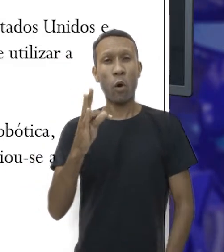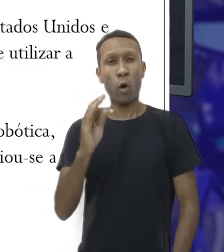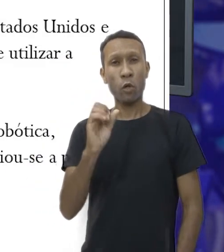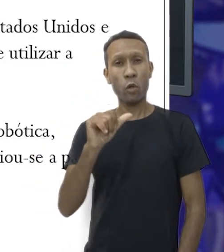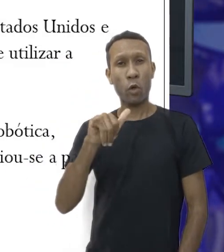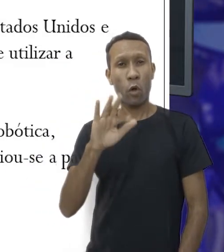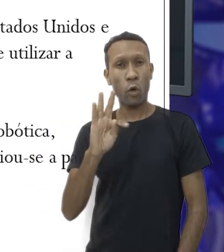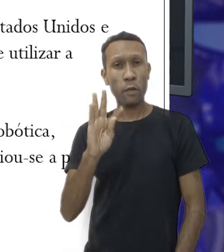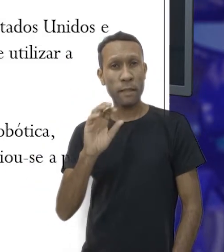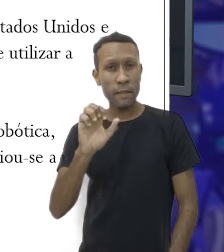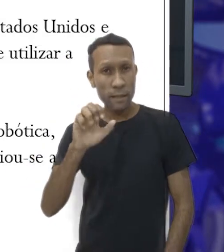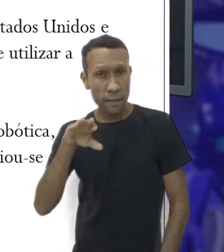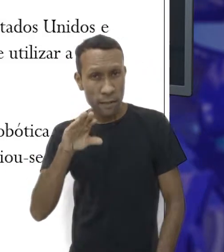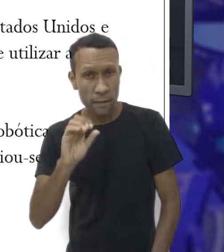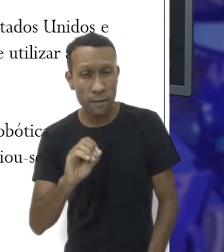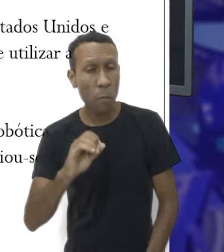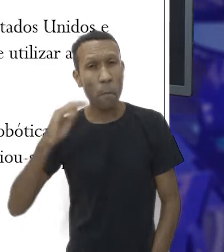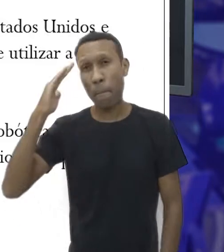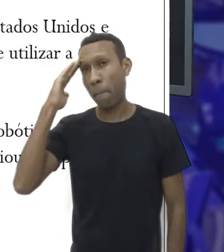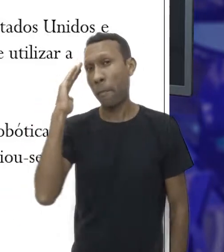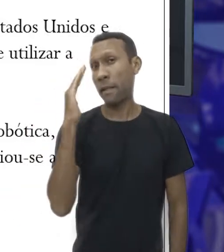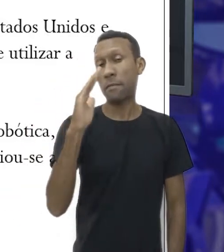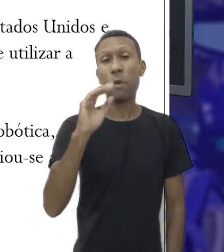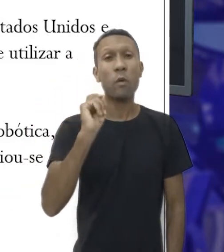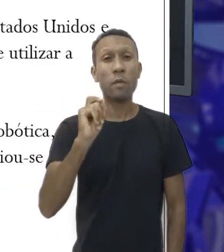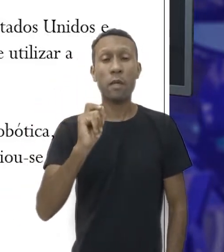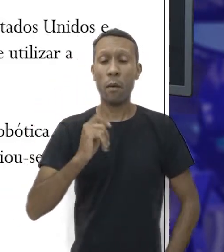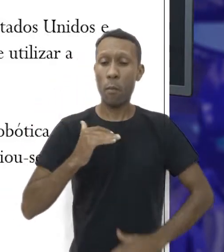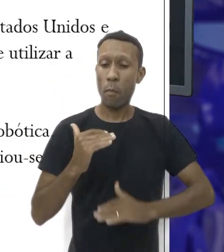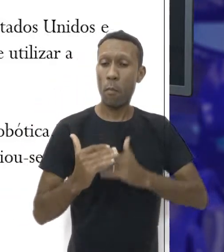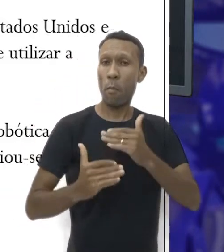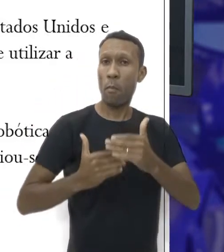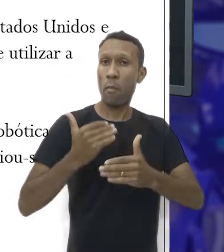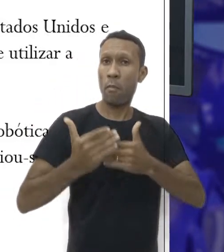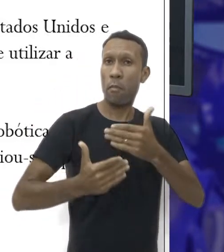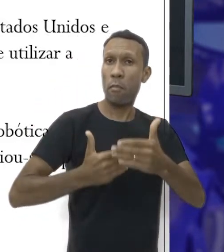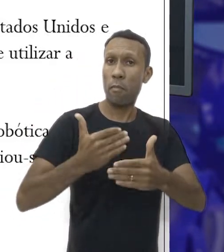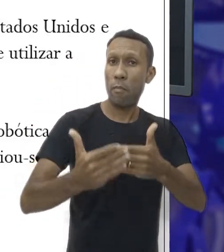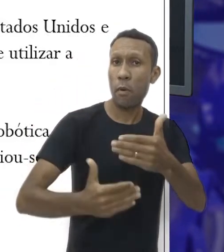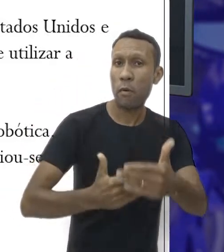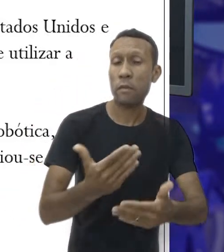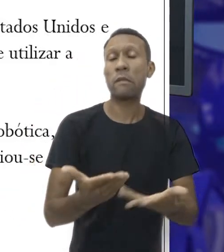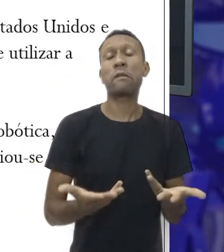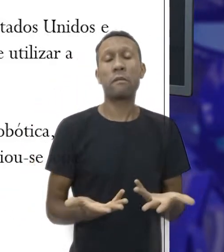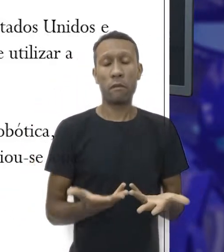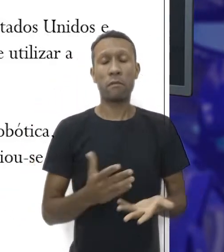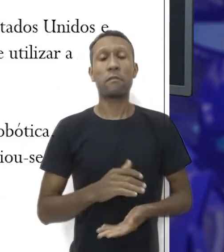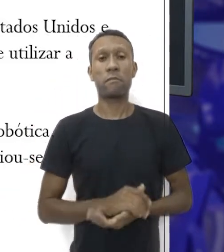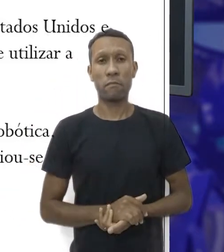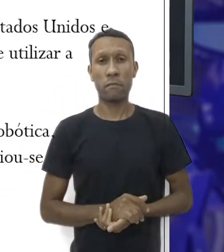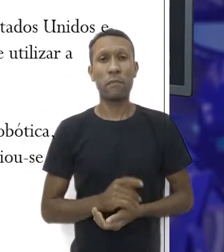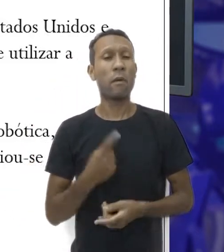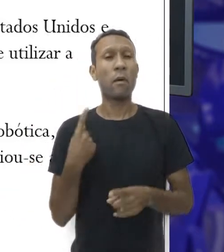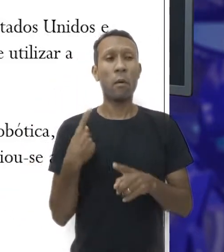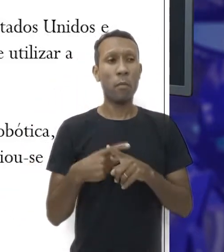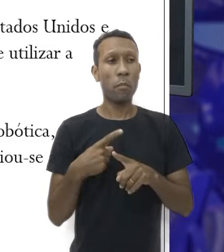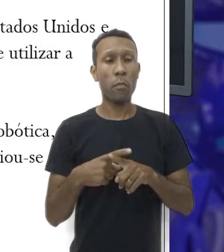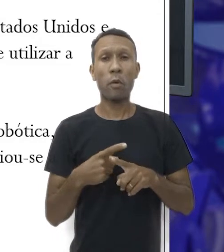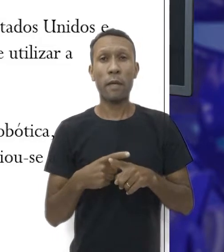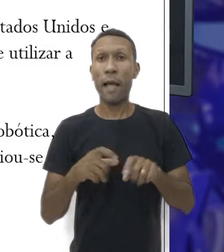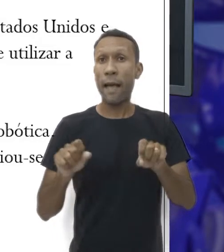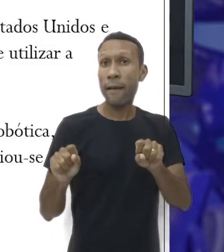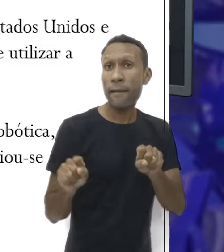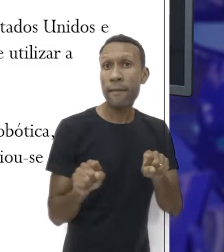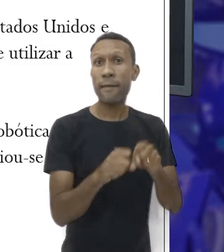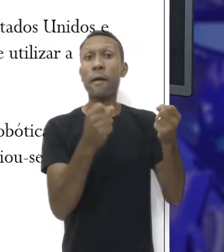foi de fundamental importância para o processo de avanço desta terceira Revolução Industrial, porque rompeu com o